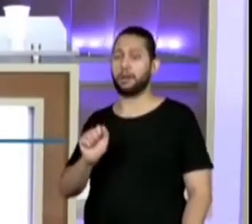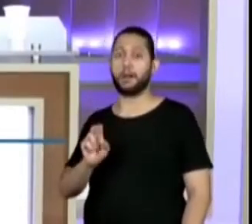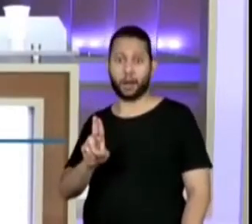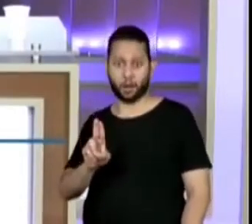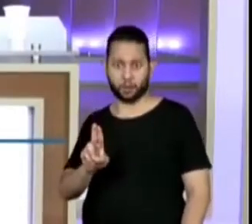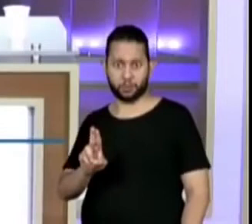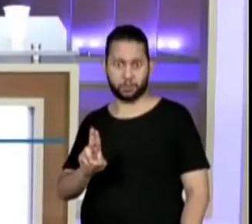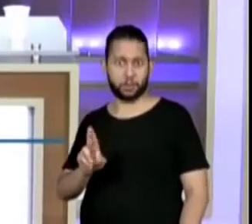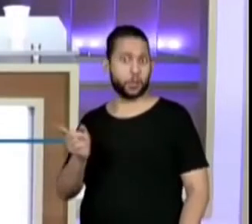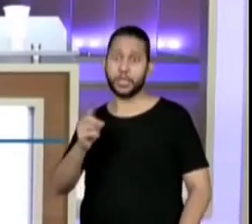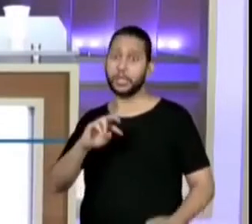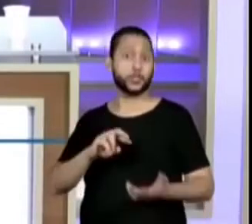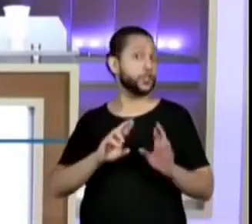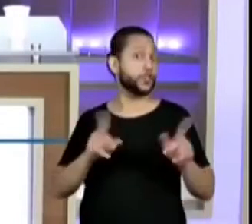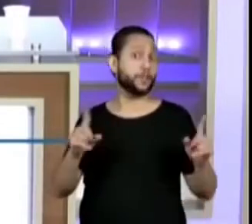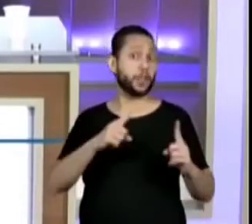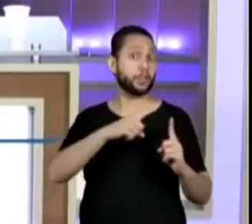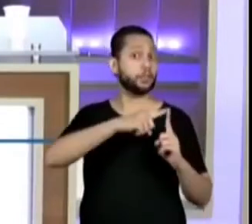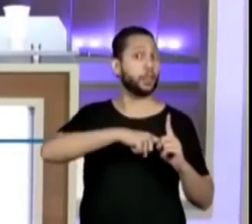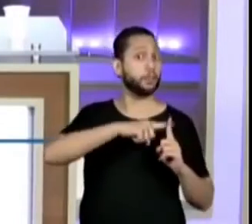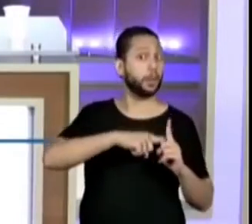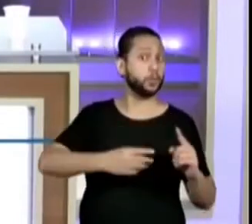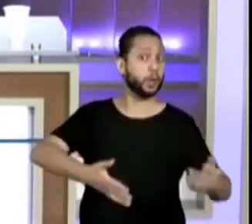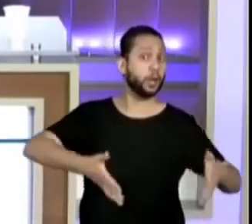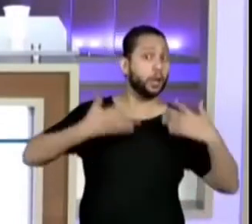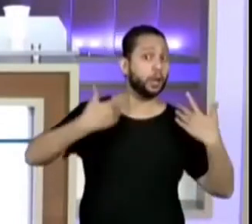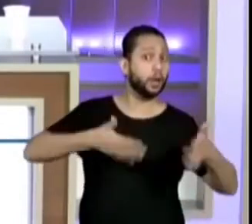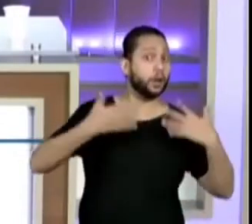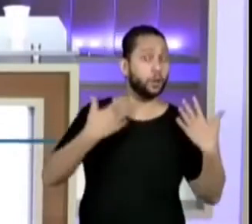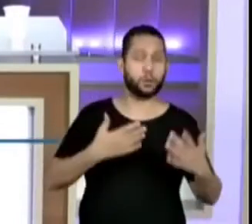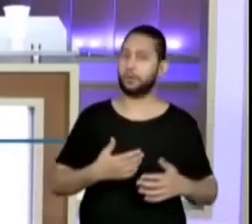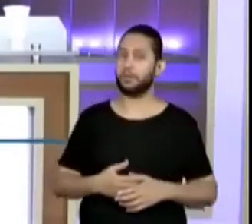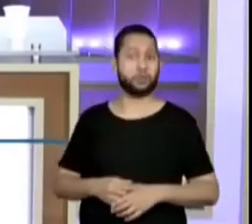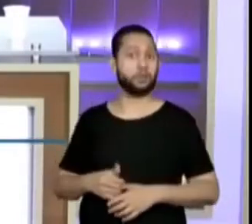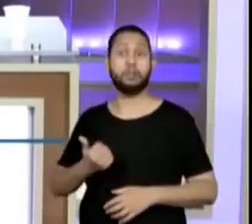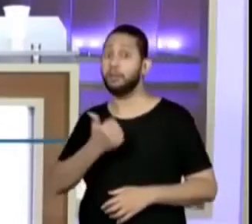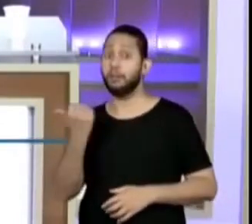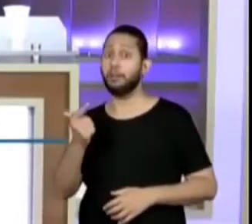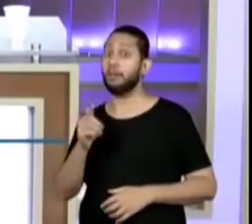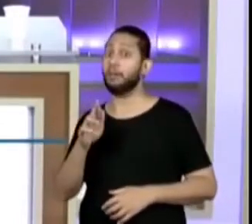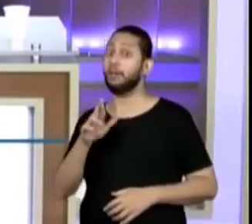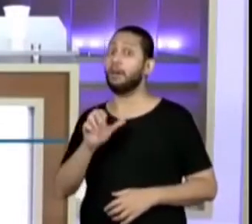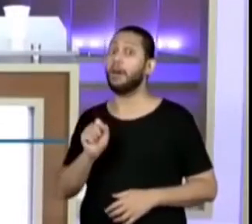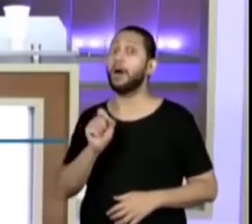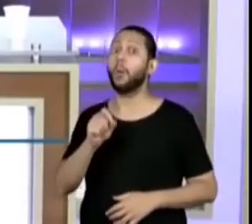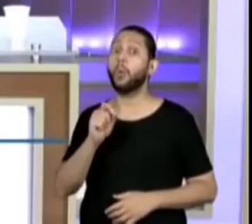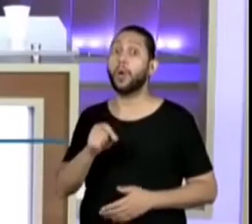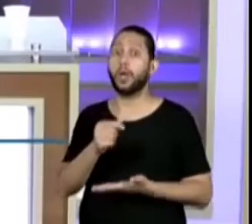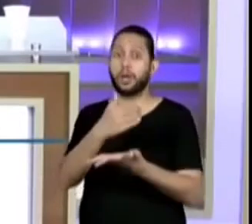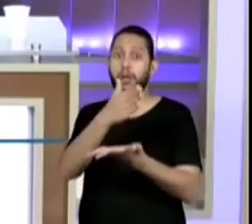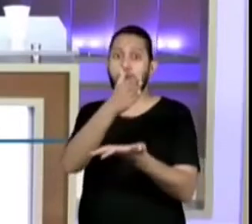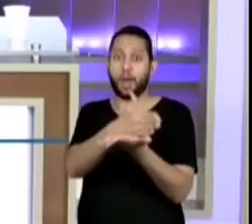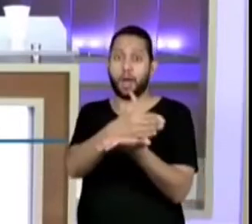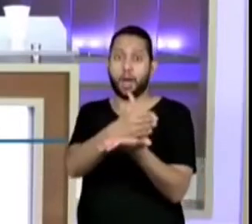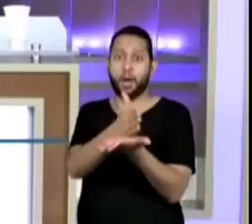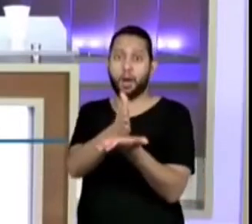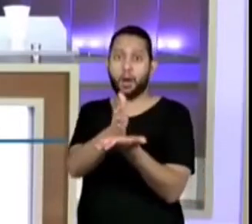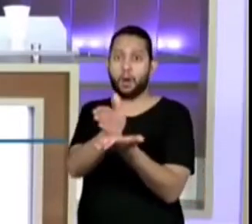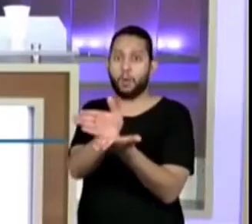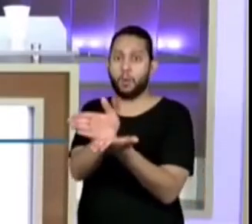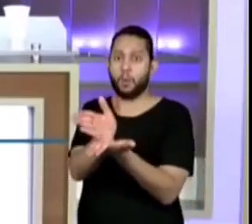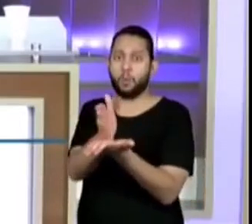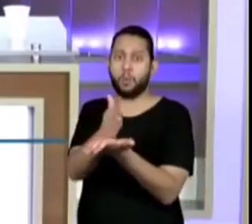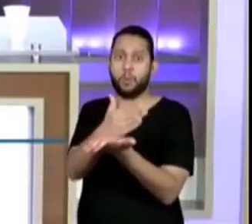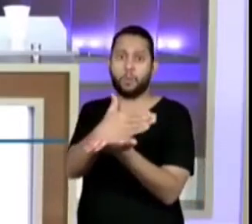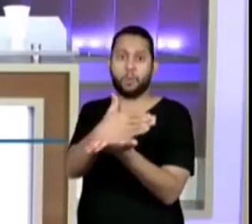ver com temperatura, tá bem? Isso é bastante usado também em navegação, localização por satélite, tá